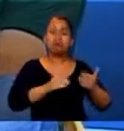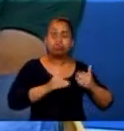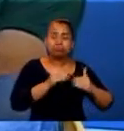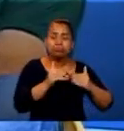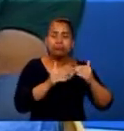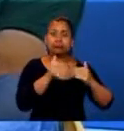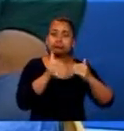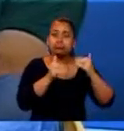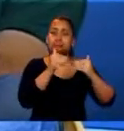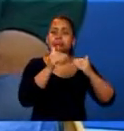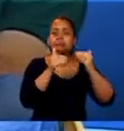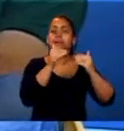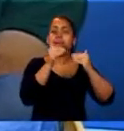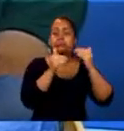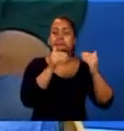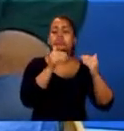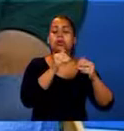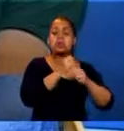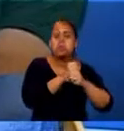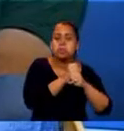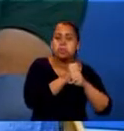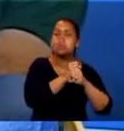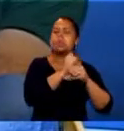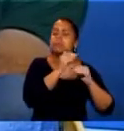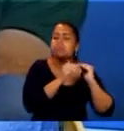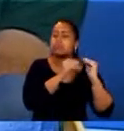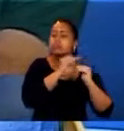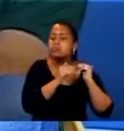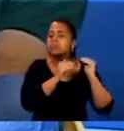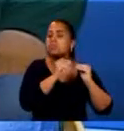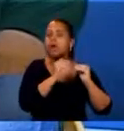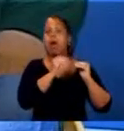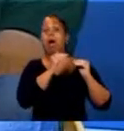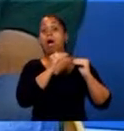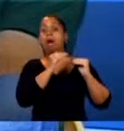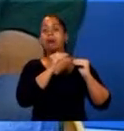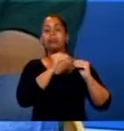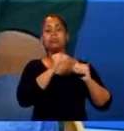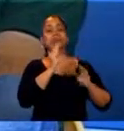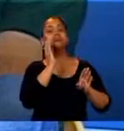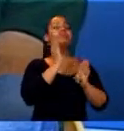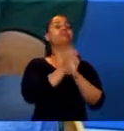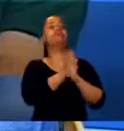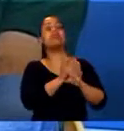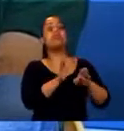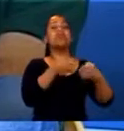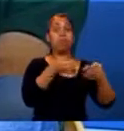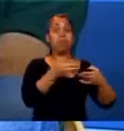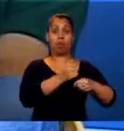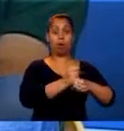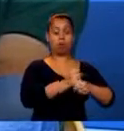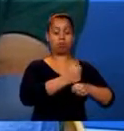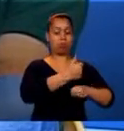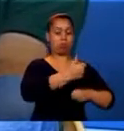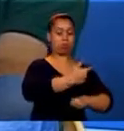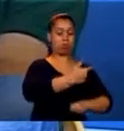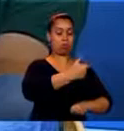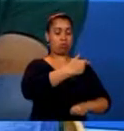crescendo aí durante os anos, né? E aí, em 2011, a gente